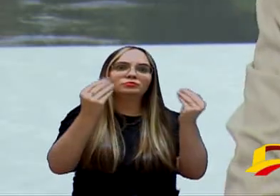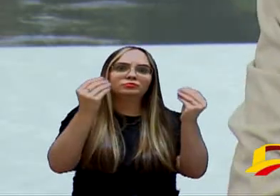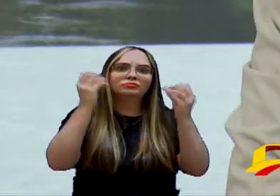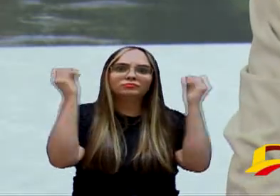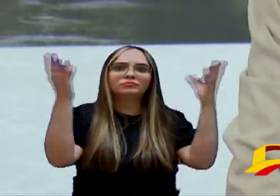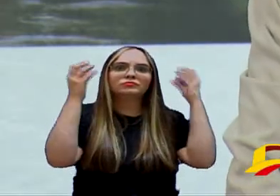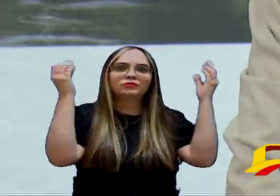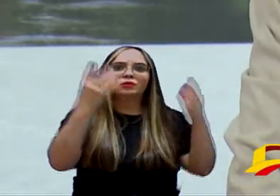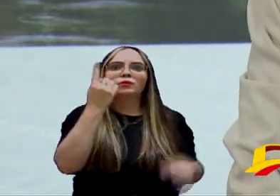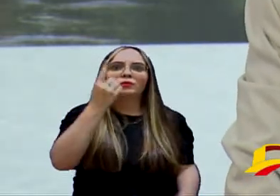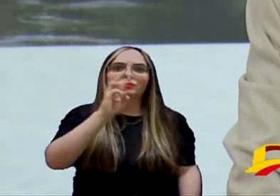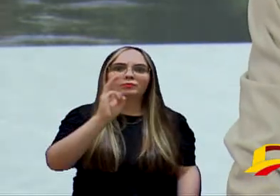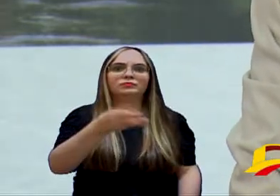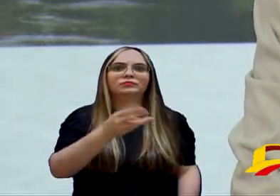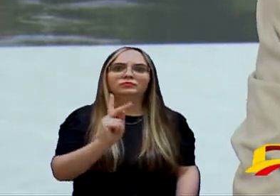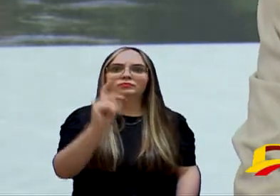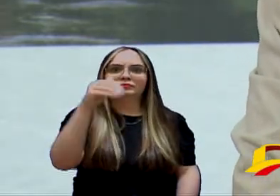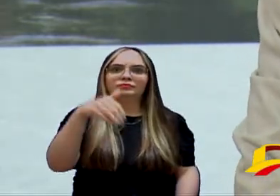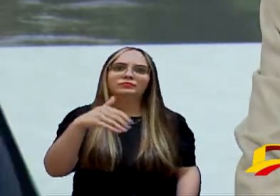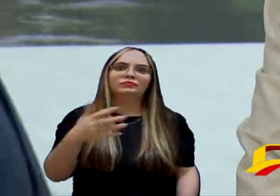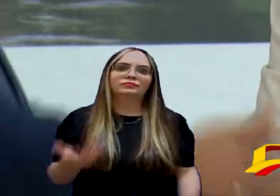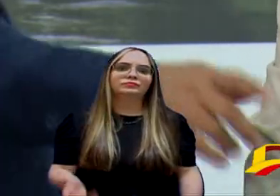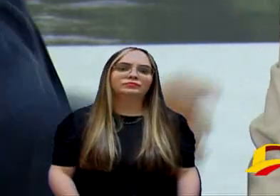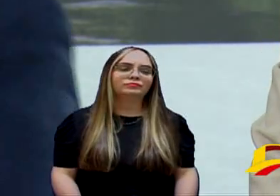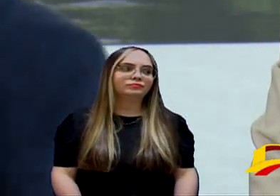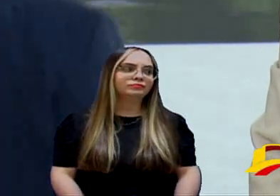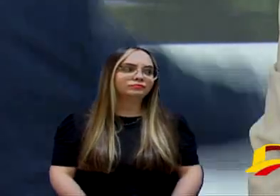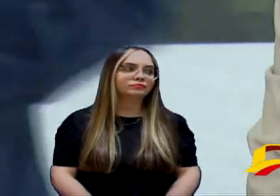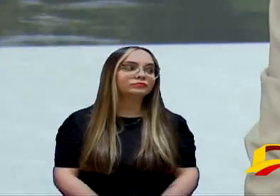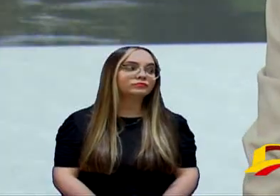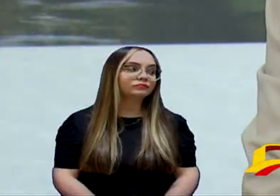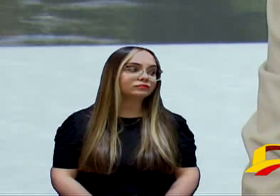rodaram até 1 milhão de quilômetros eram utilizadas